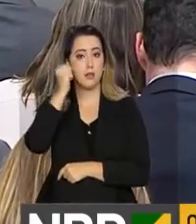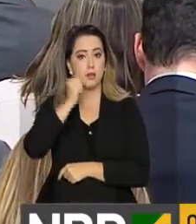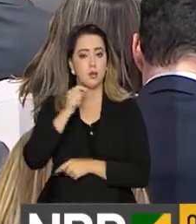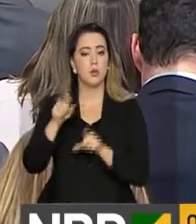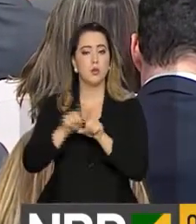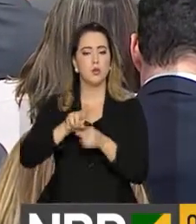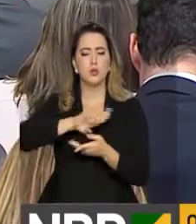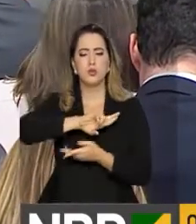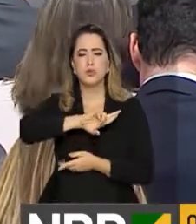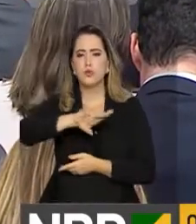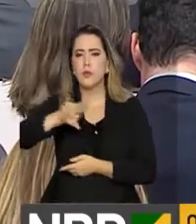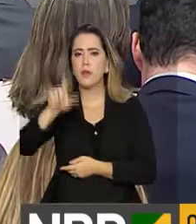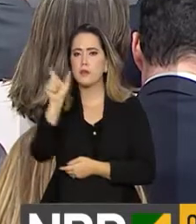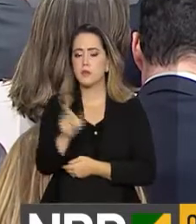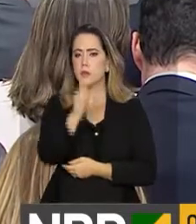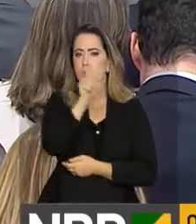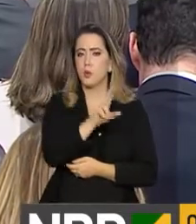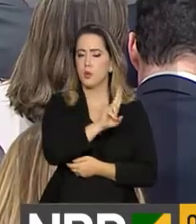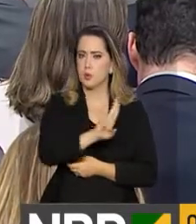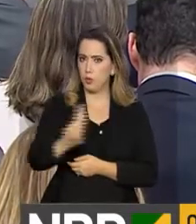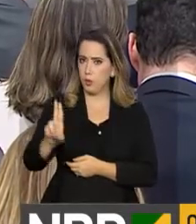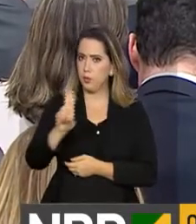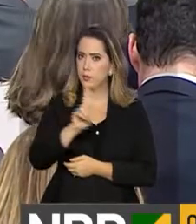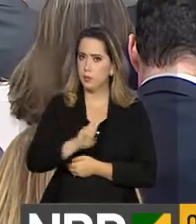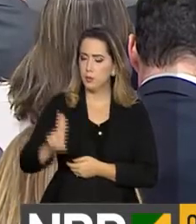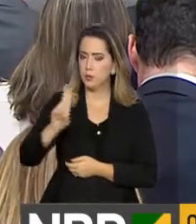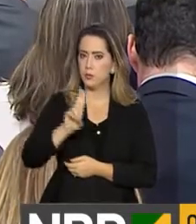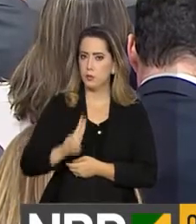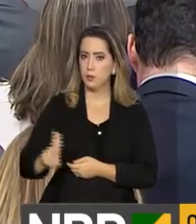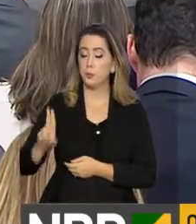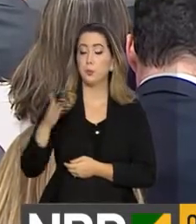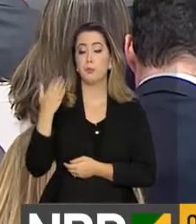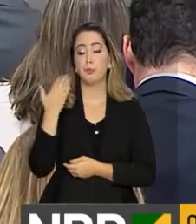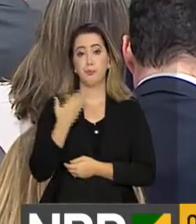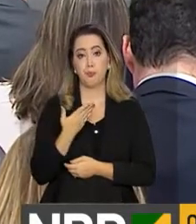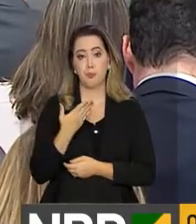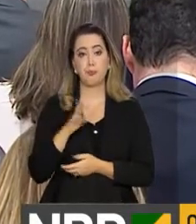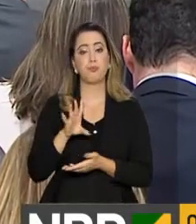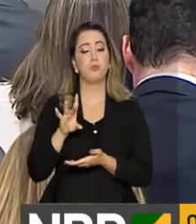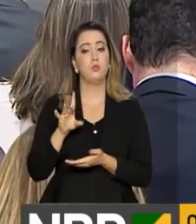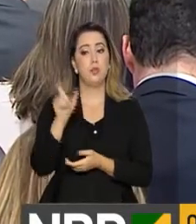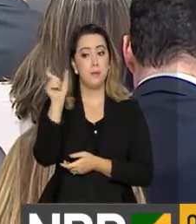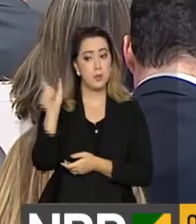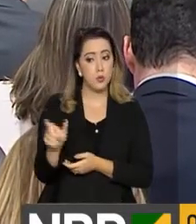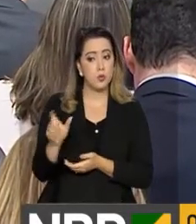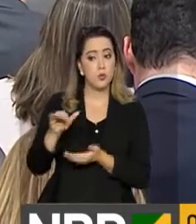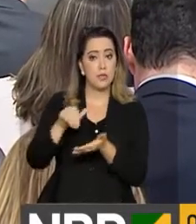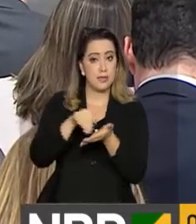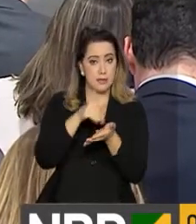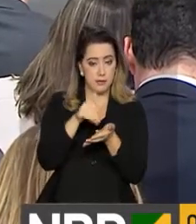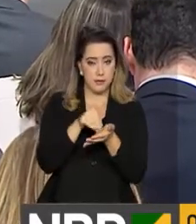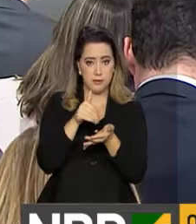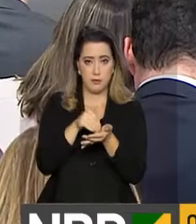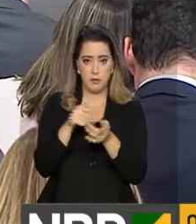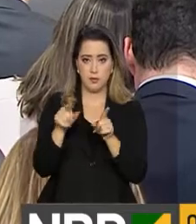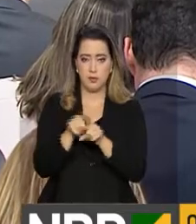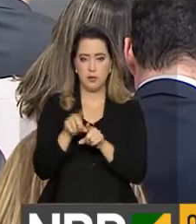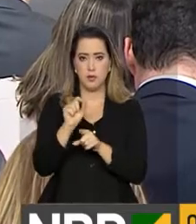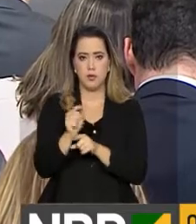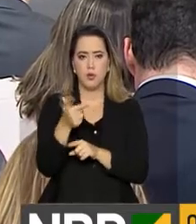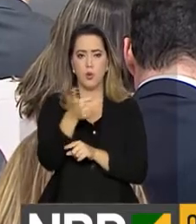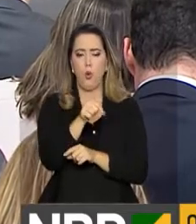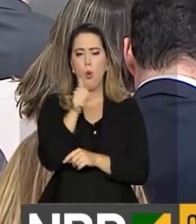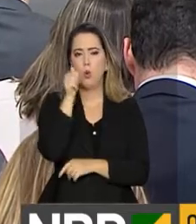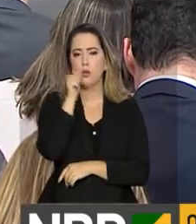atila lira armando gomes de matos o secretário manso e trombetta a maria helena guimarães